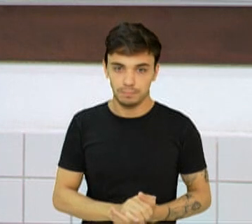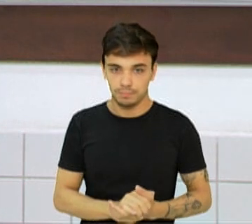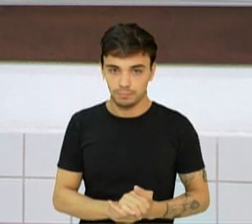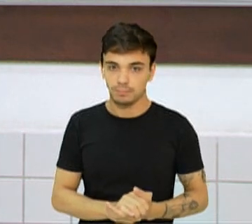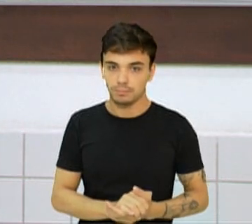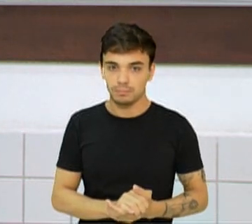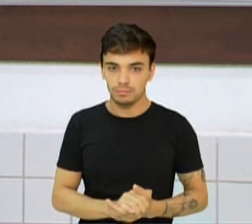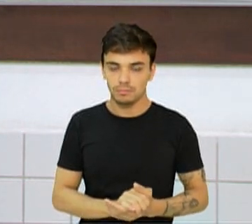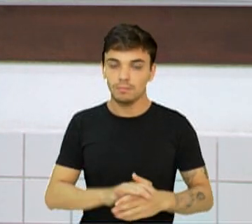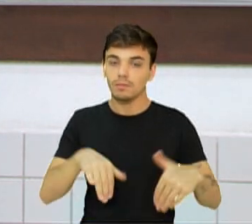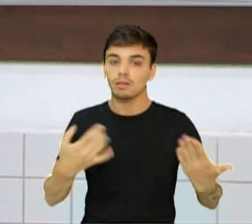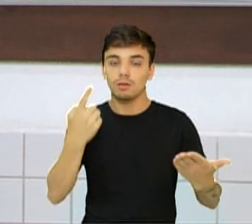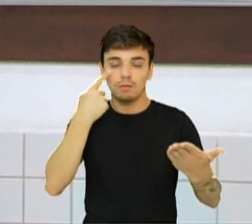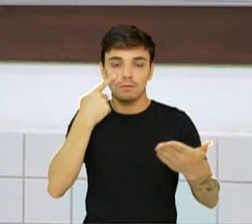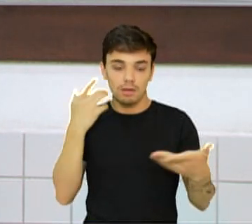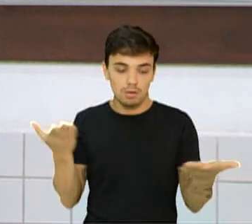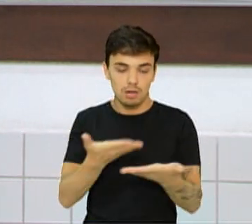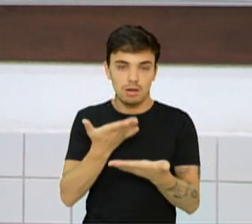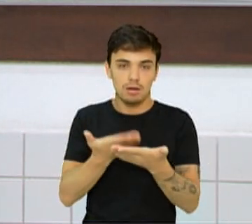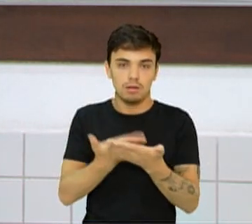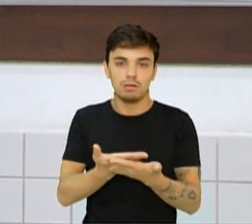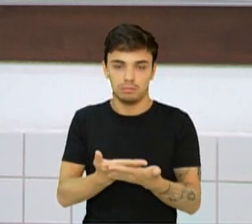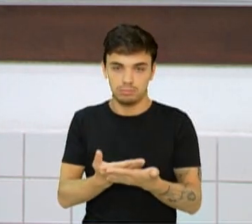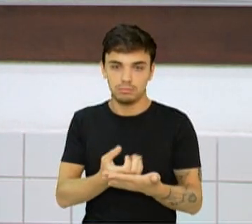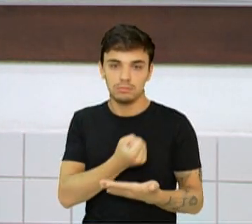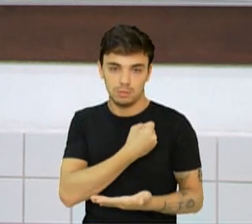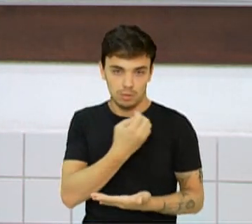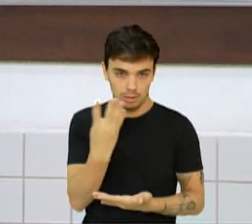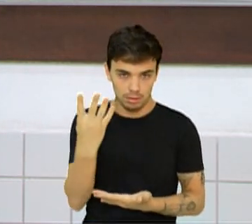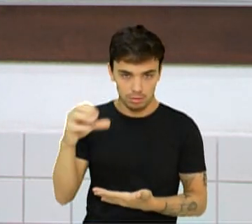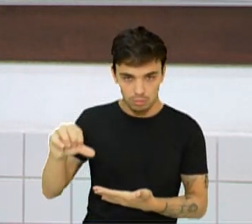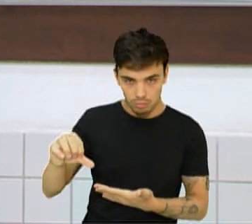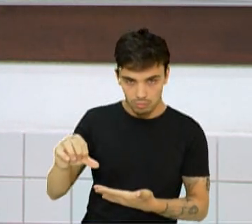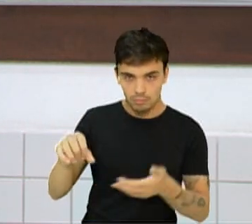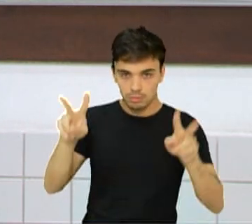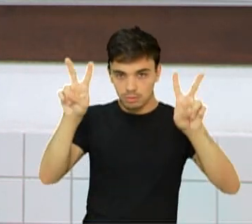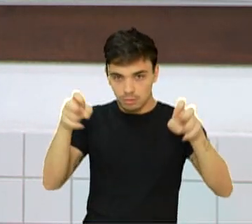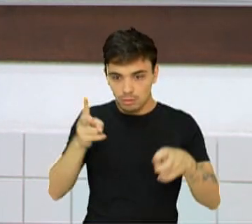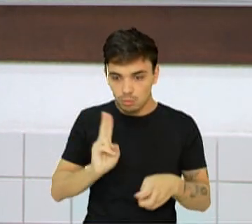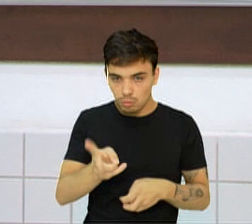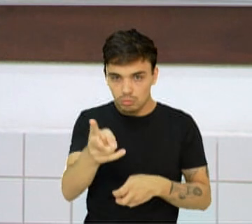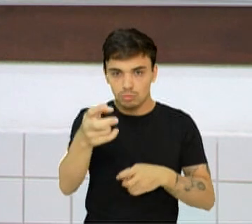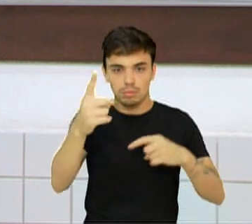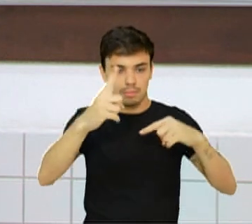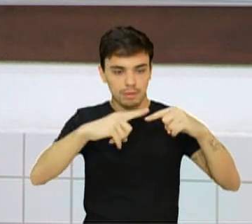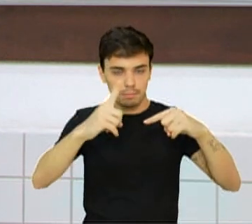Então, hoje a gente vai ver na aula 49 mais uma aplicação de circuitos. Existem